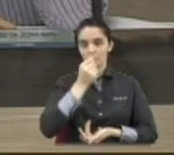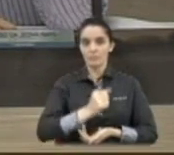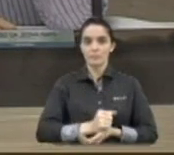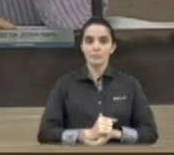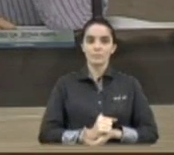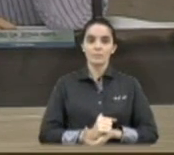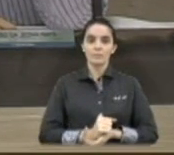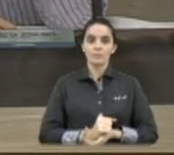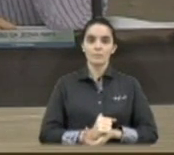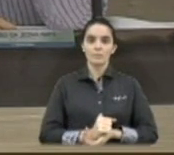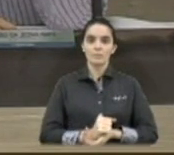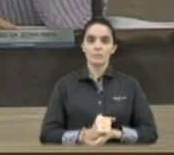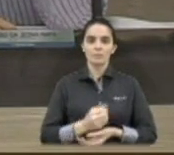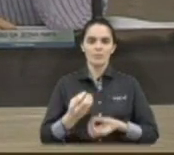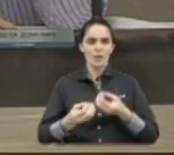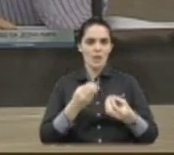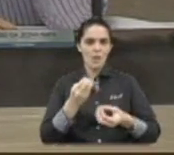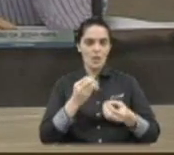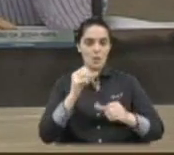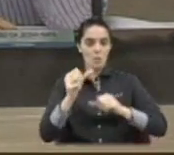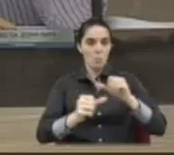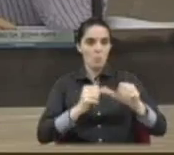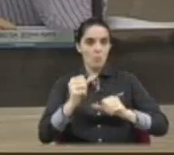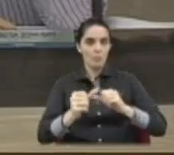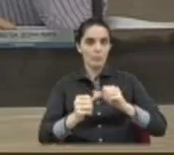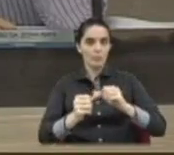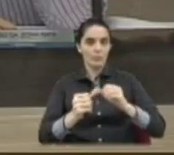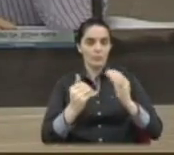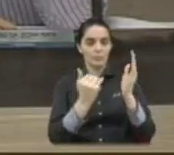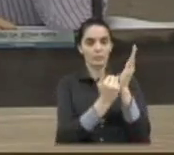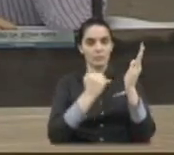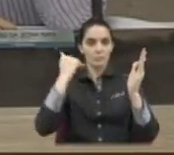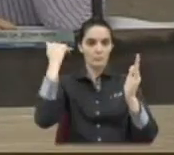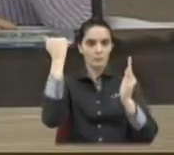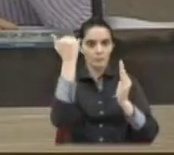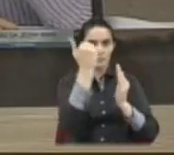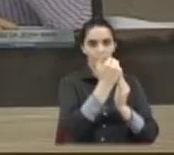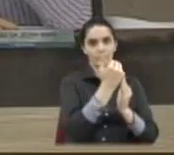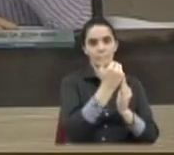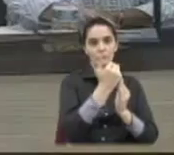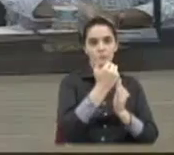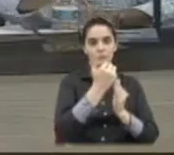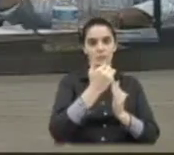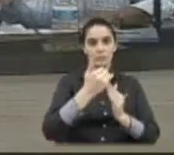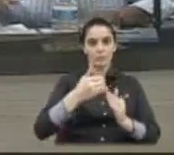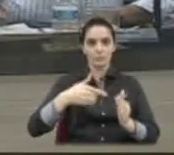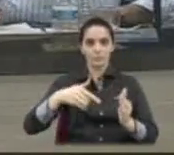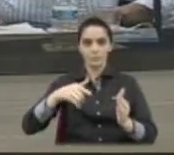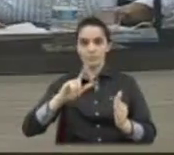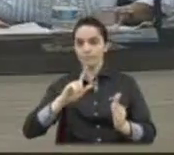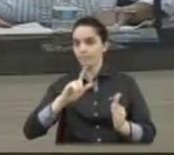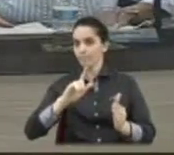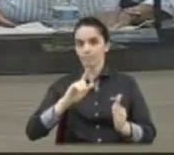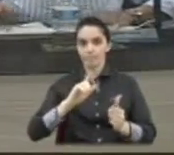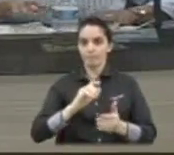Existe a possibilidade de fazer uma inversão da pauta? Pra... Antes do orçamento e nem